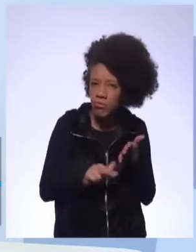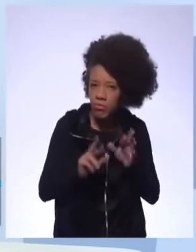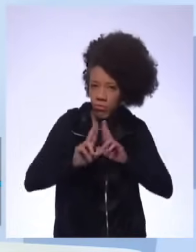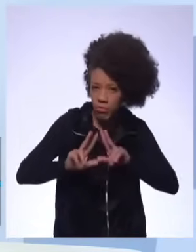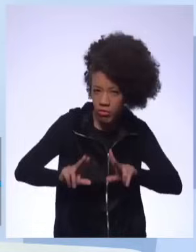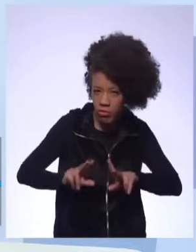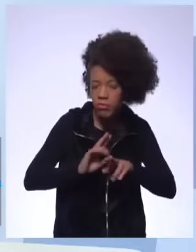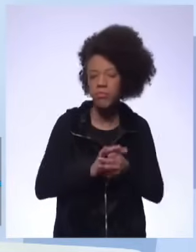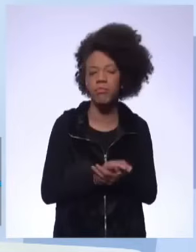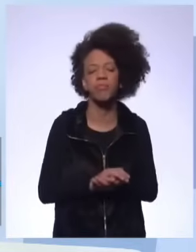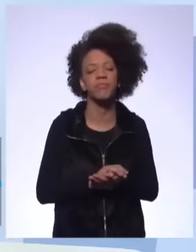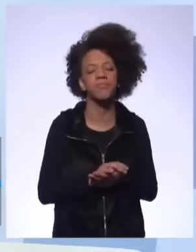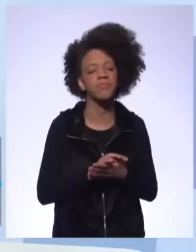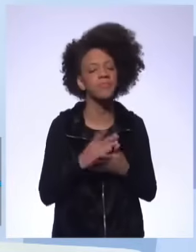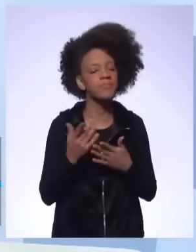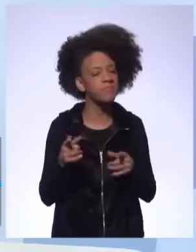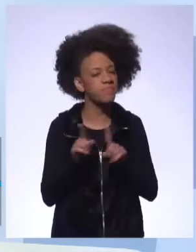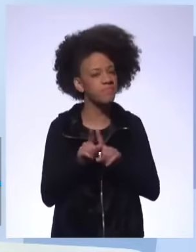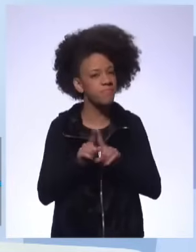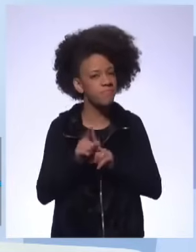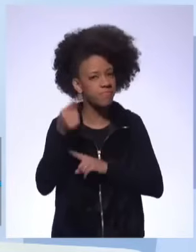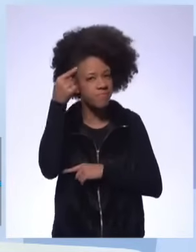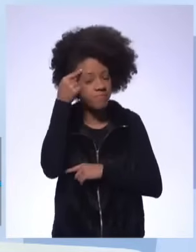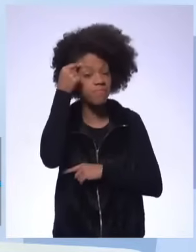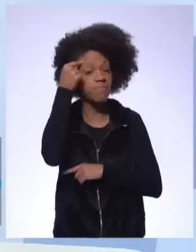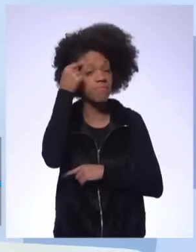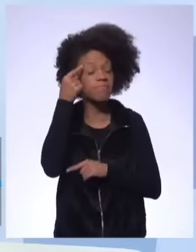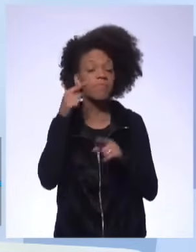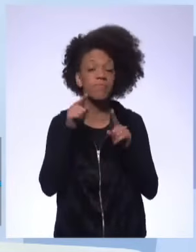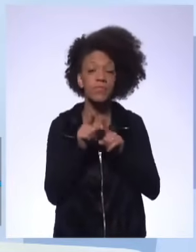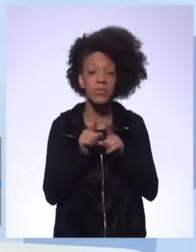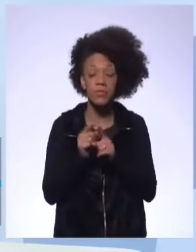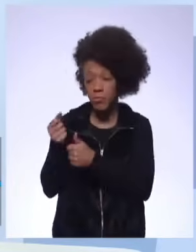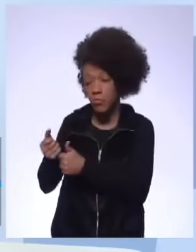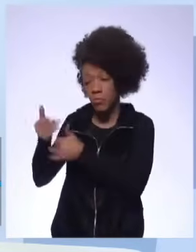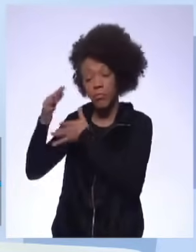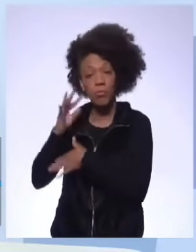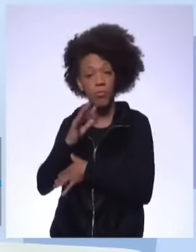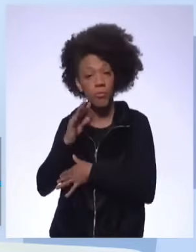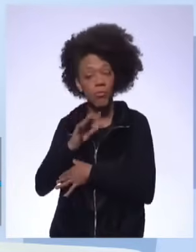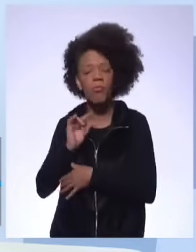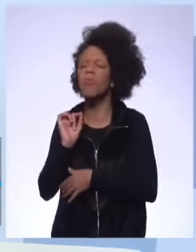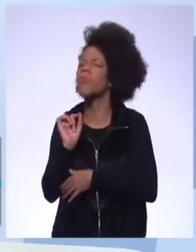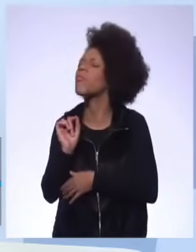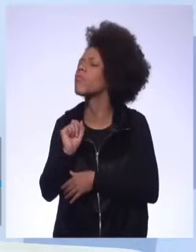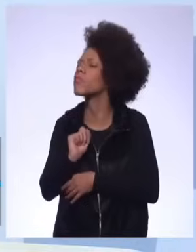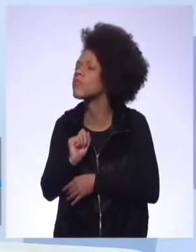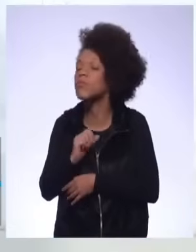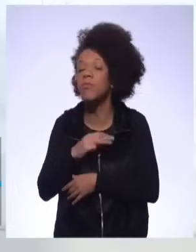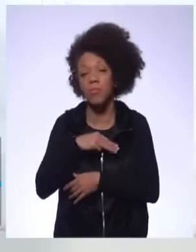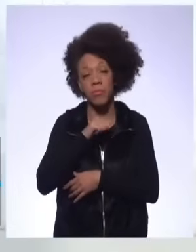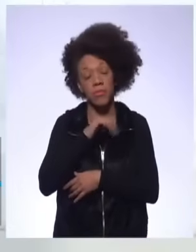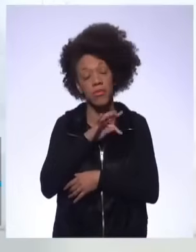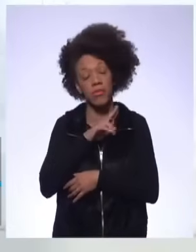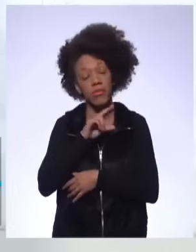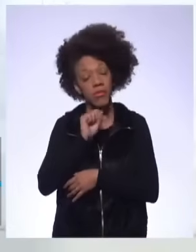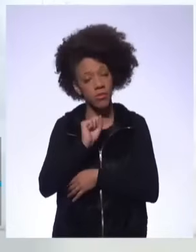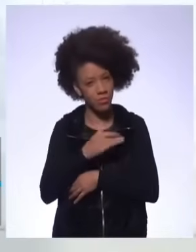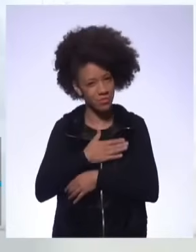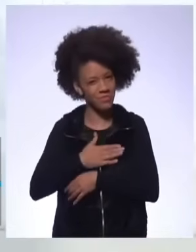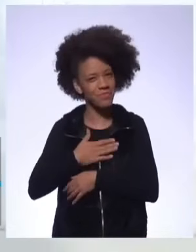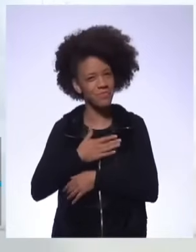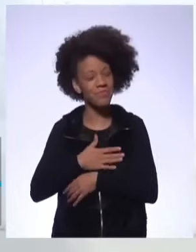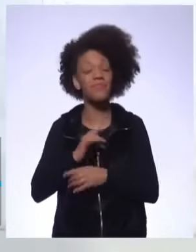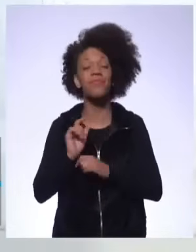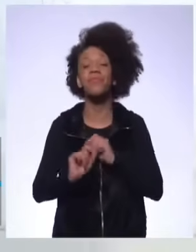né? E aí vai até uma ideia aqui, também colocada no chat, bem legal. Qual que é, professor? Então, o Matheus Henrique aqui, eu gostei dele, viu?